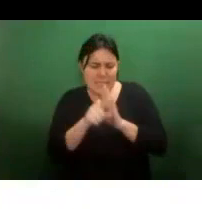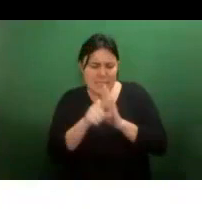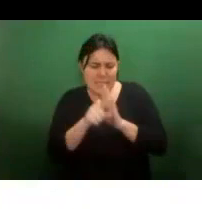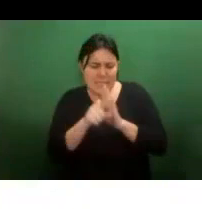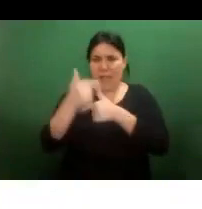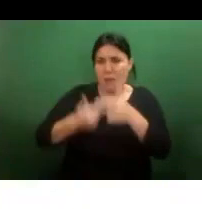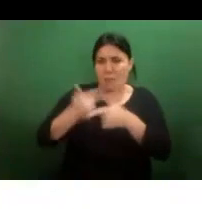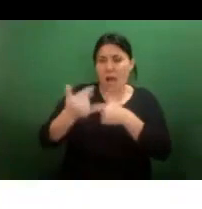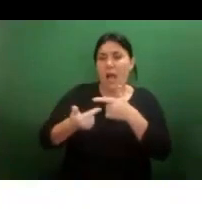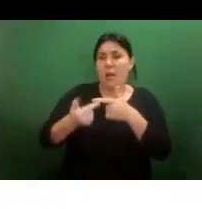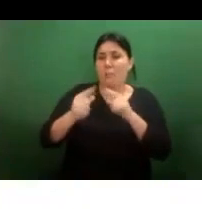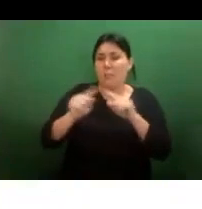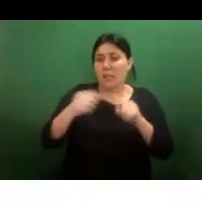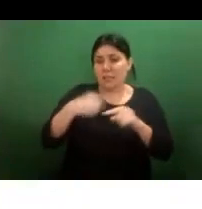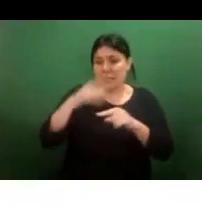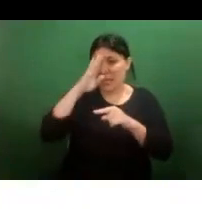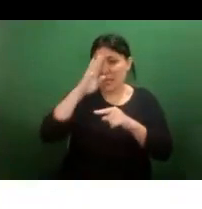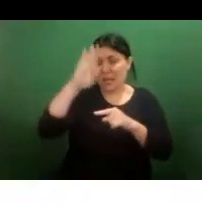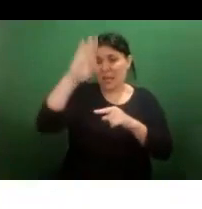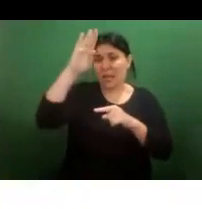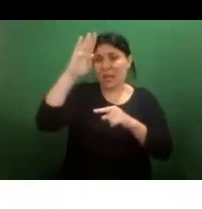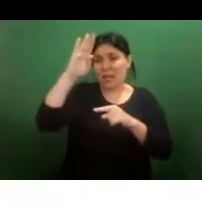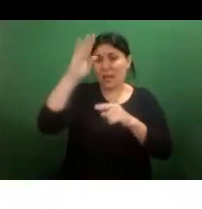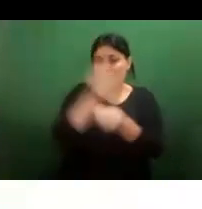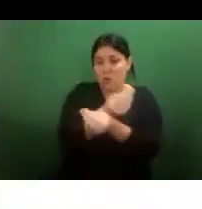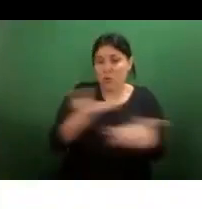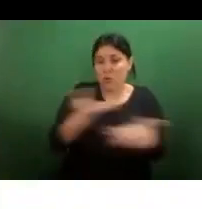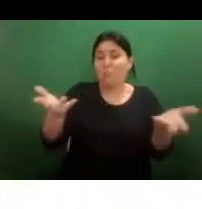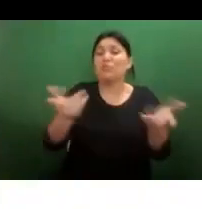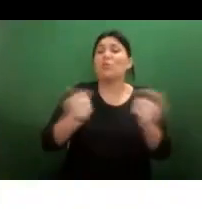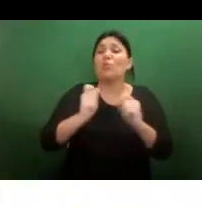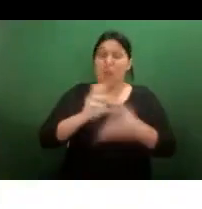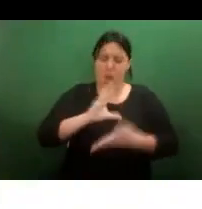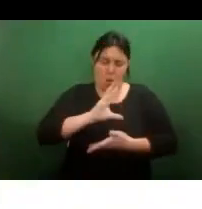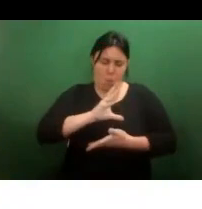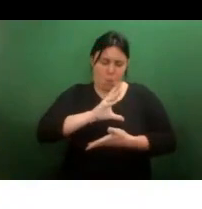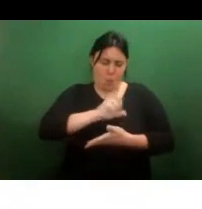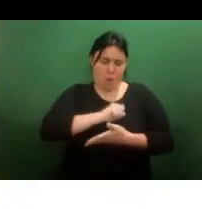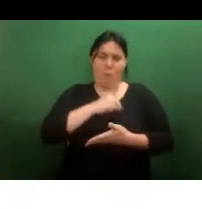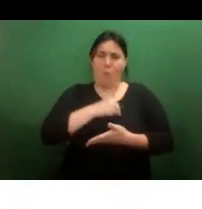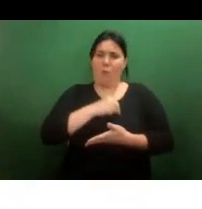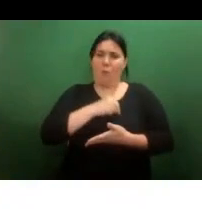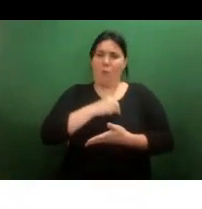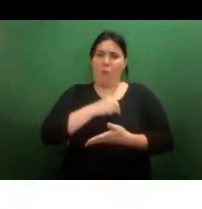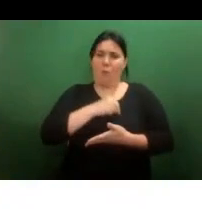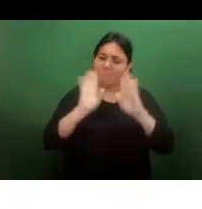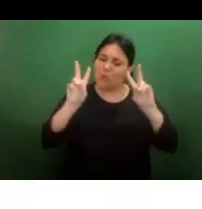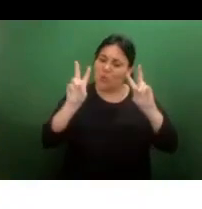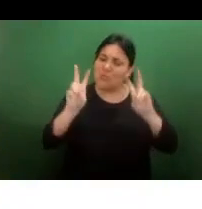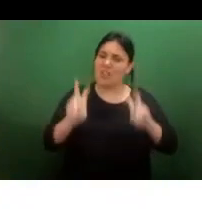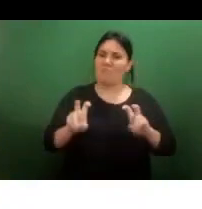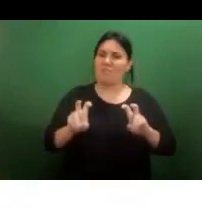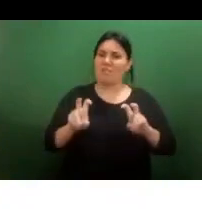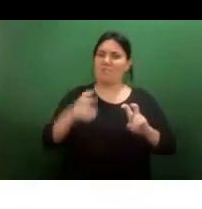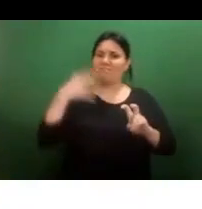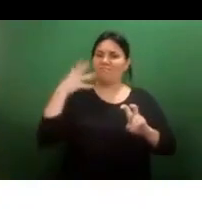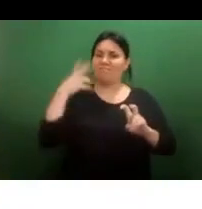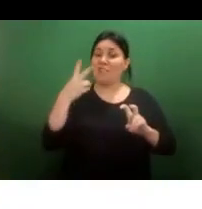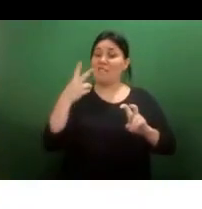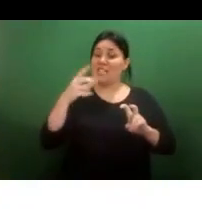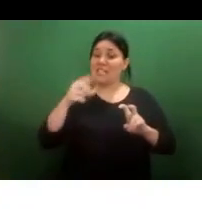mas principalmente por compartilharem a paixão com que tratam os seus temas. 27 horas,